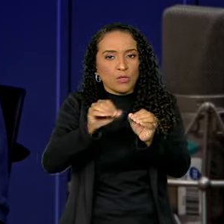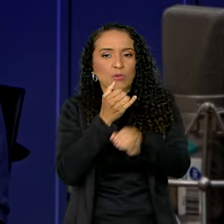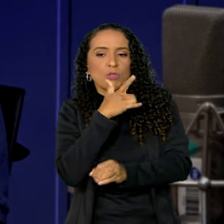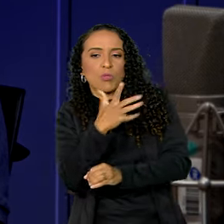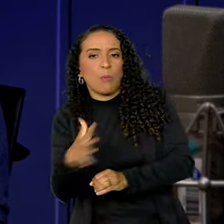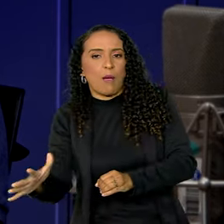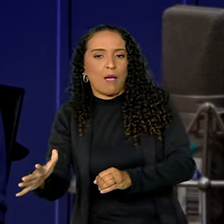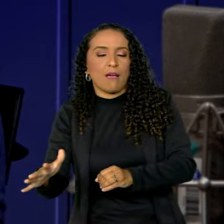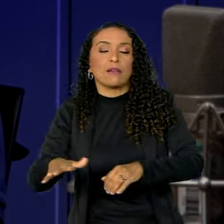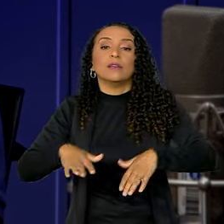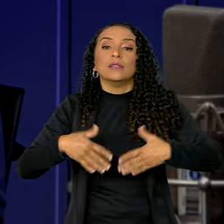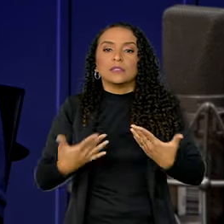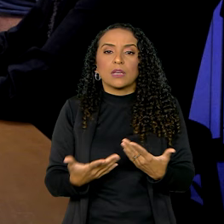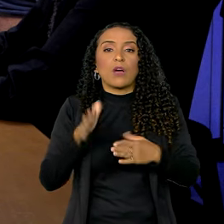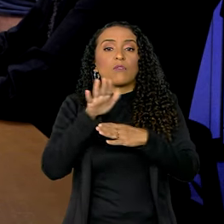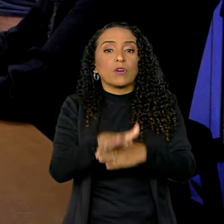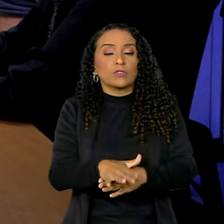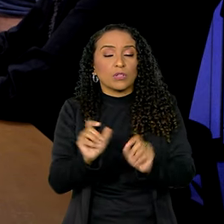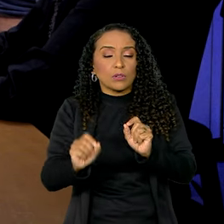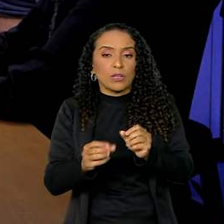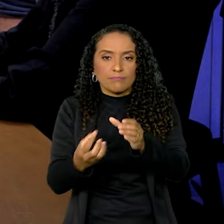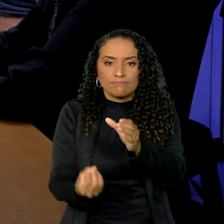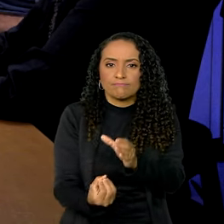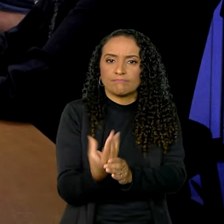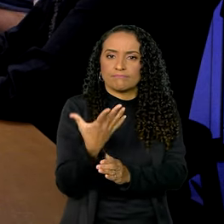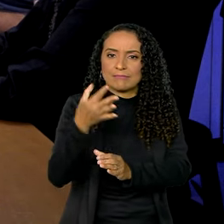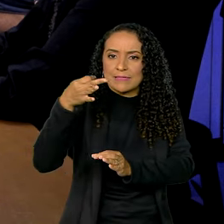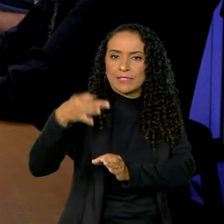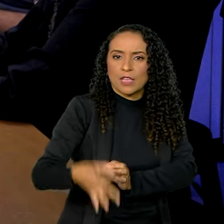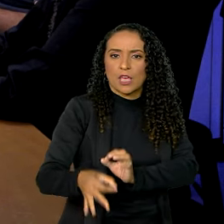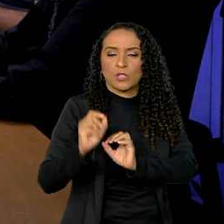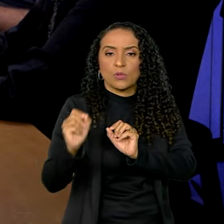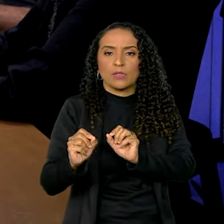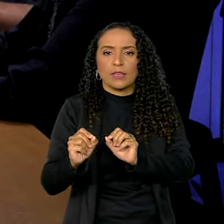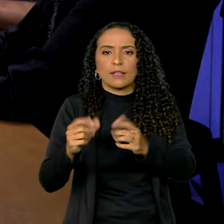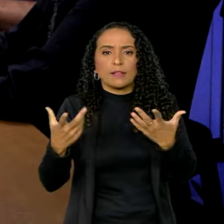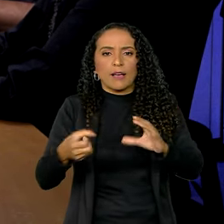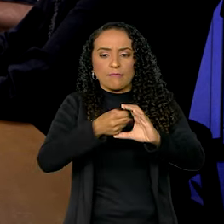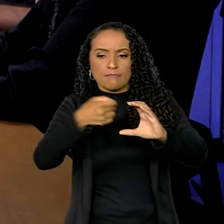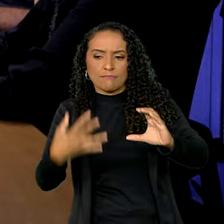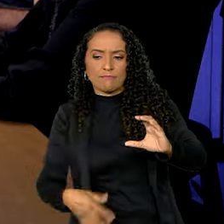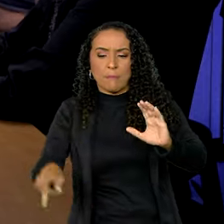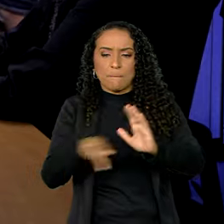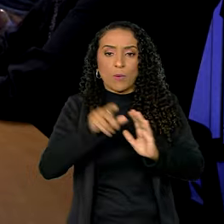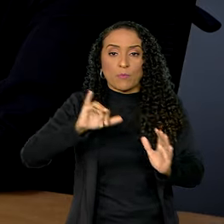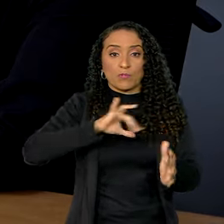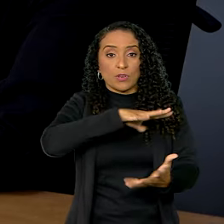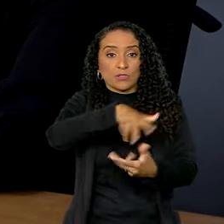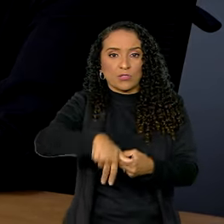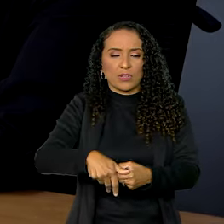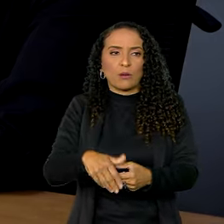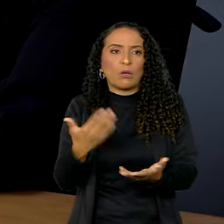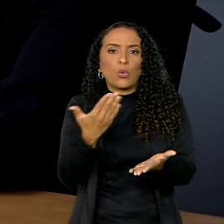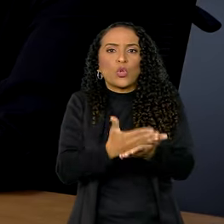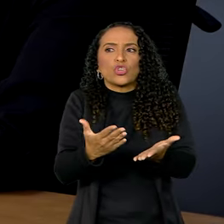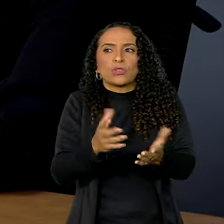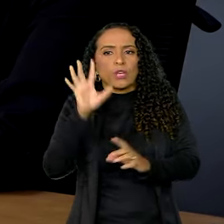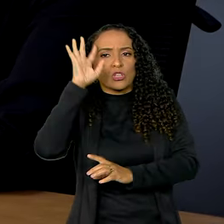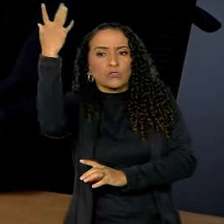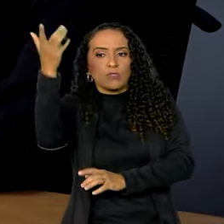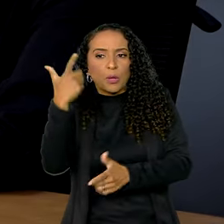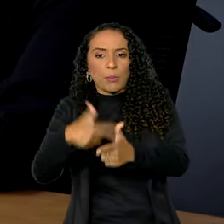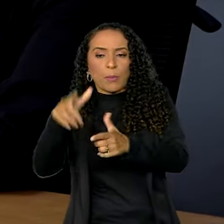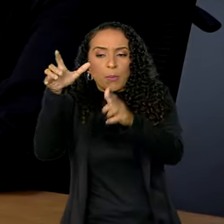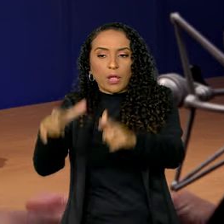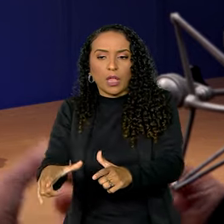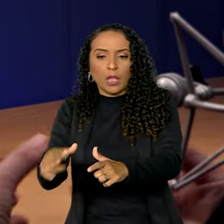Tratado vai ajudar muito né Angélica para poder eh criar um dar um dar um caráter internacional para isso porque não adianta a gente resolver um problema num lugar e